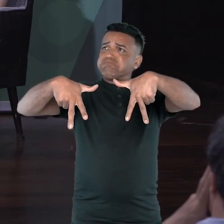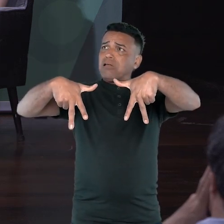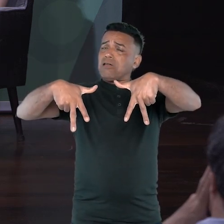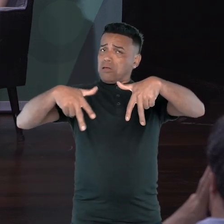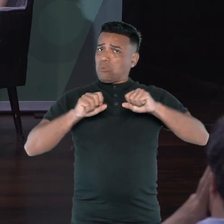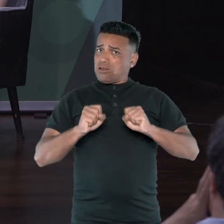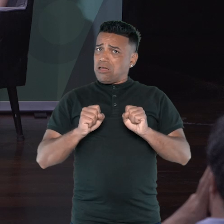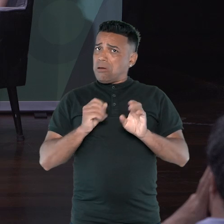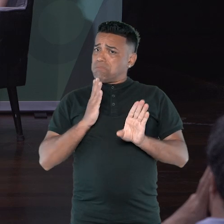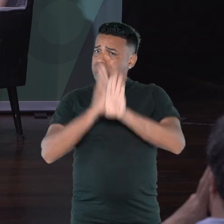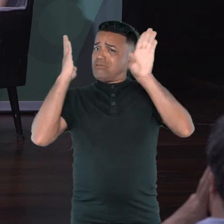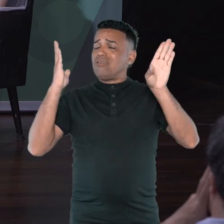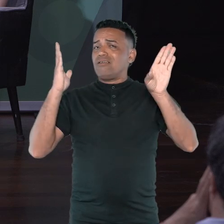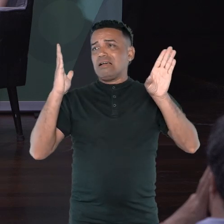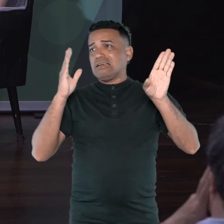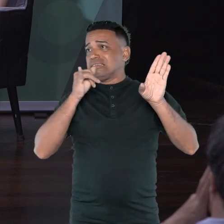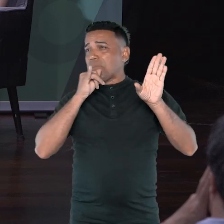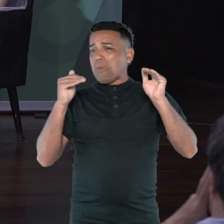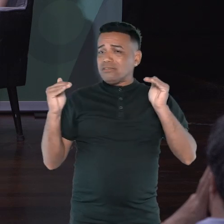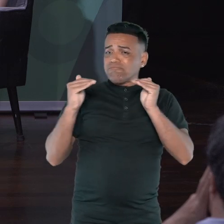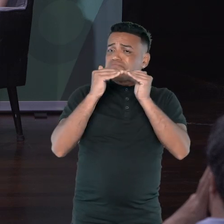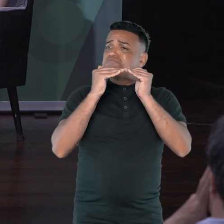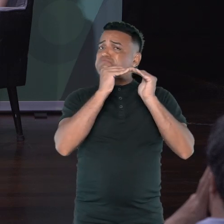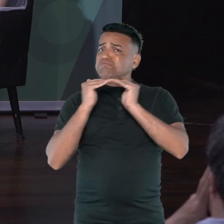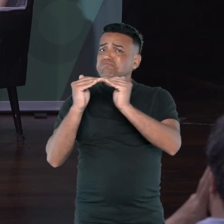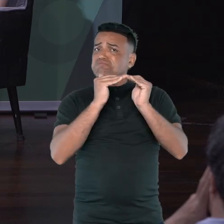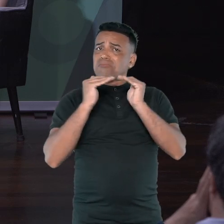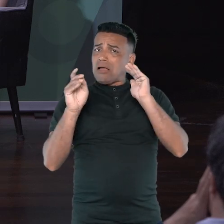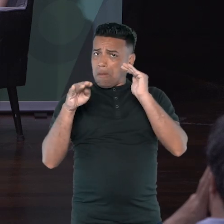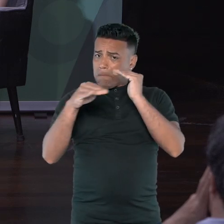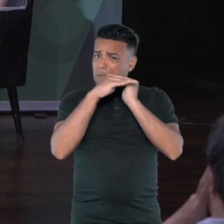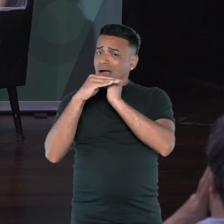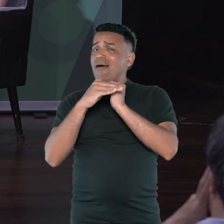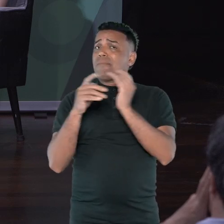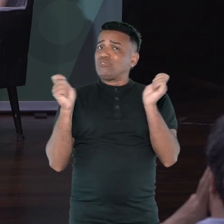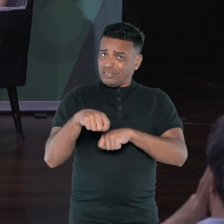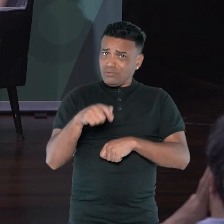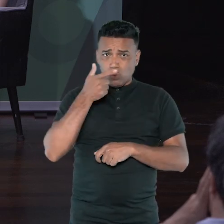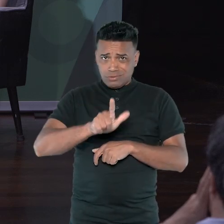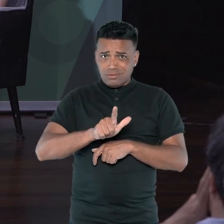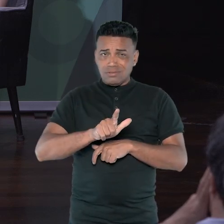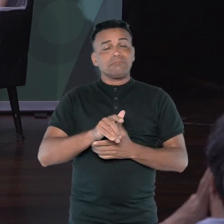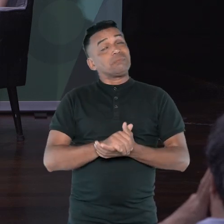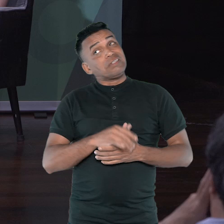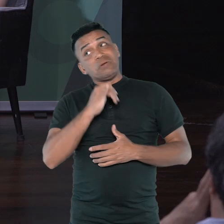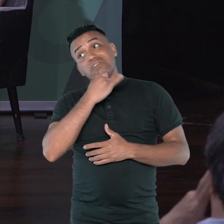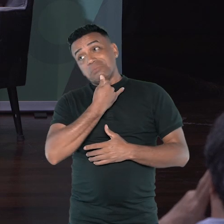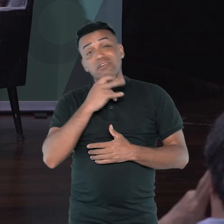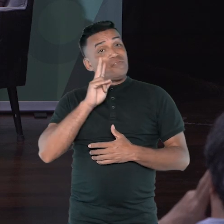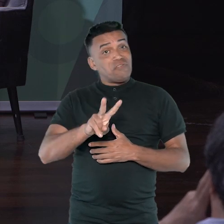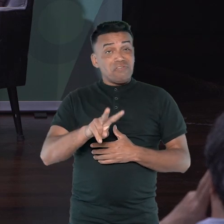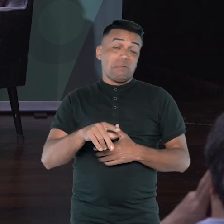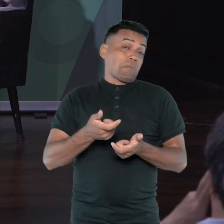identificar uma condição mais equilibrada? É possível haver um maior equilíbrio? Porque não é, infelizmente, o que a gente vê